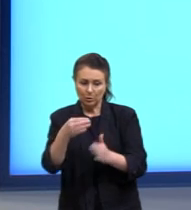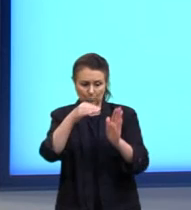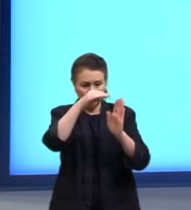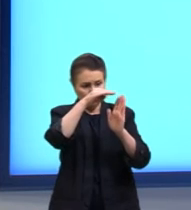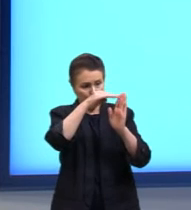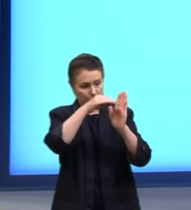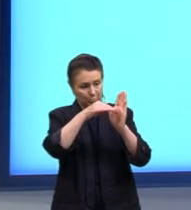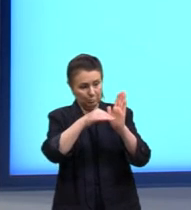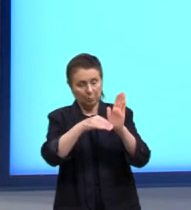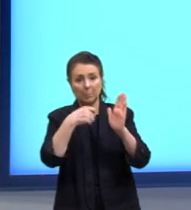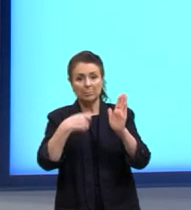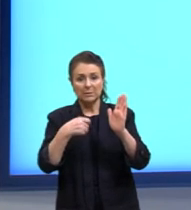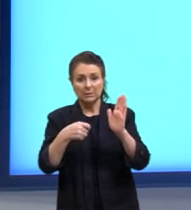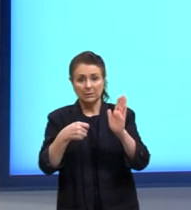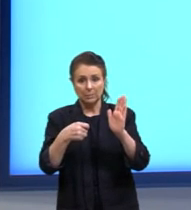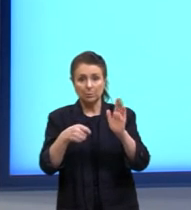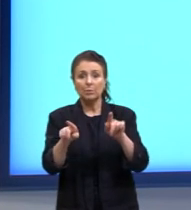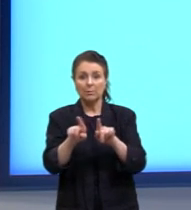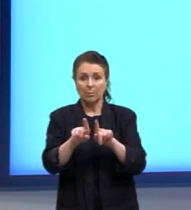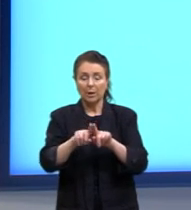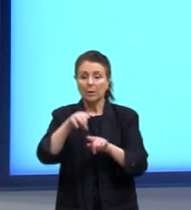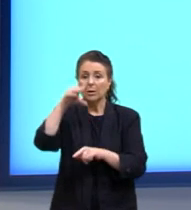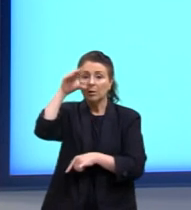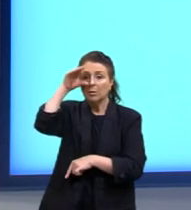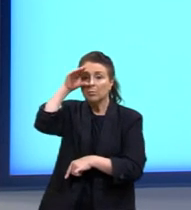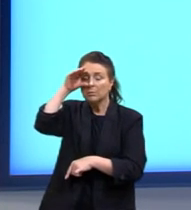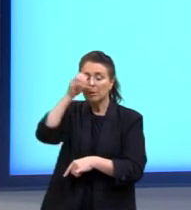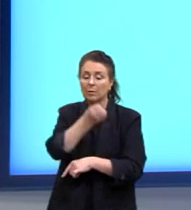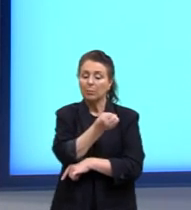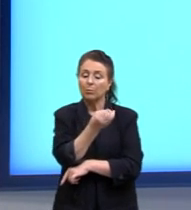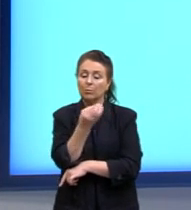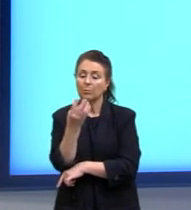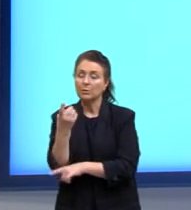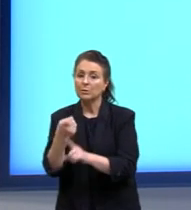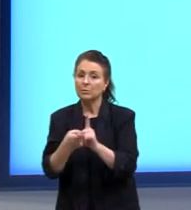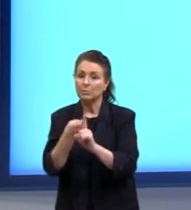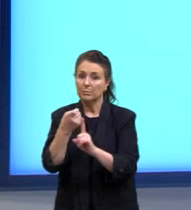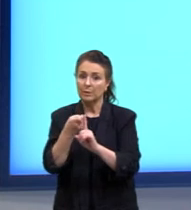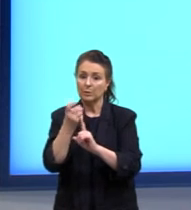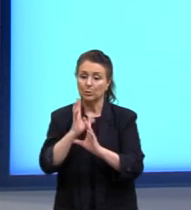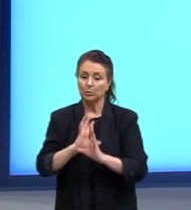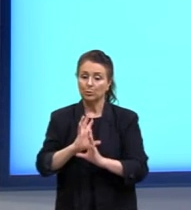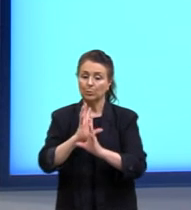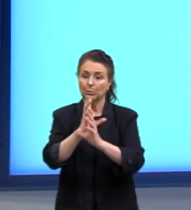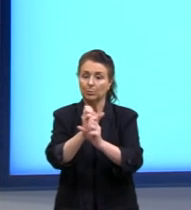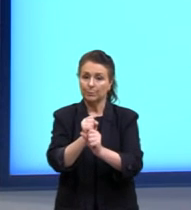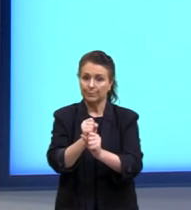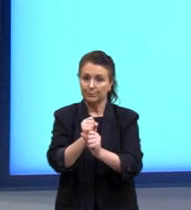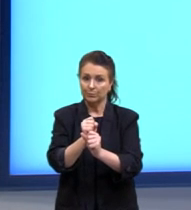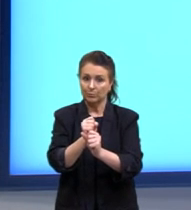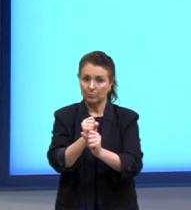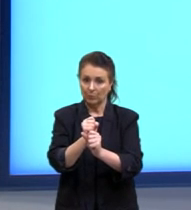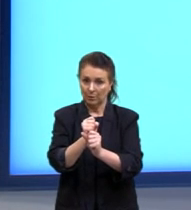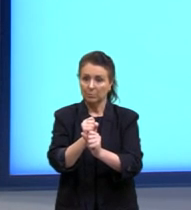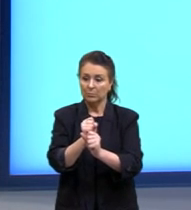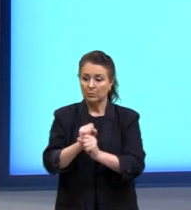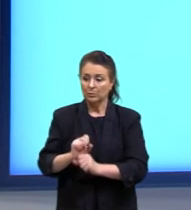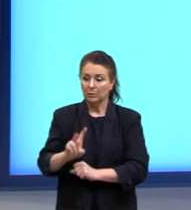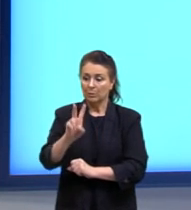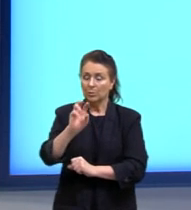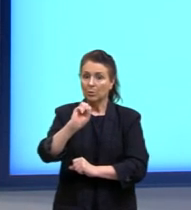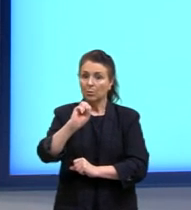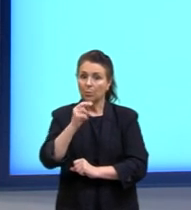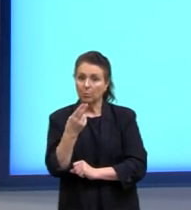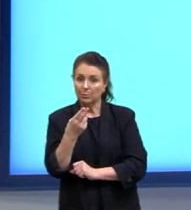eu preciso considerar a quantidade de meses Total ou eu somo todos esses valores ou